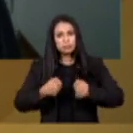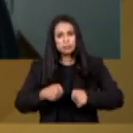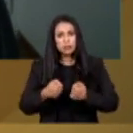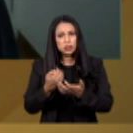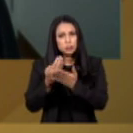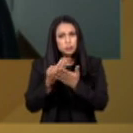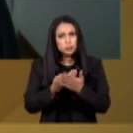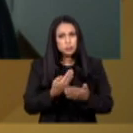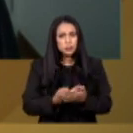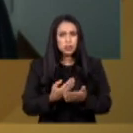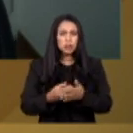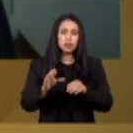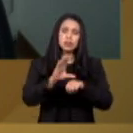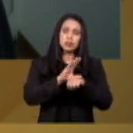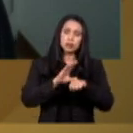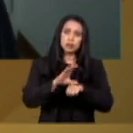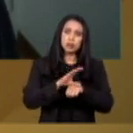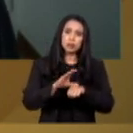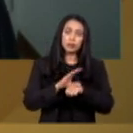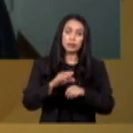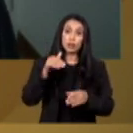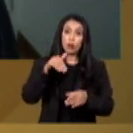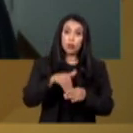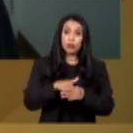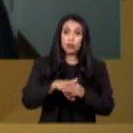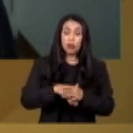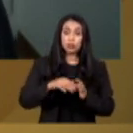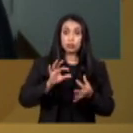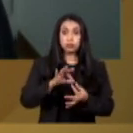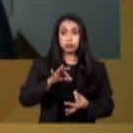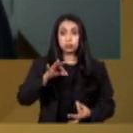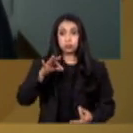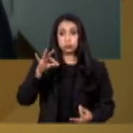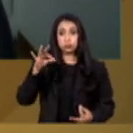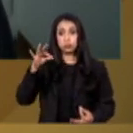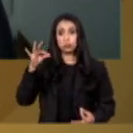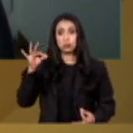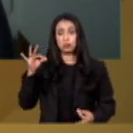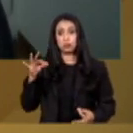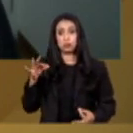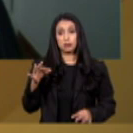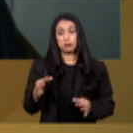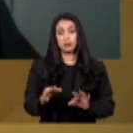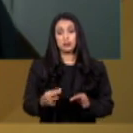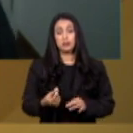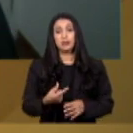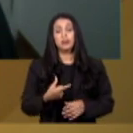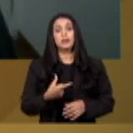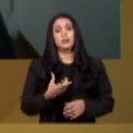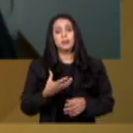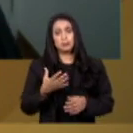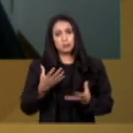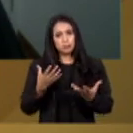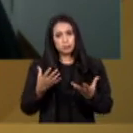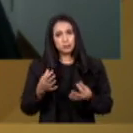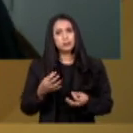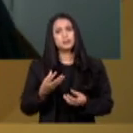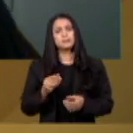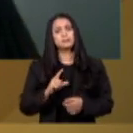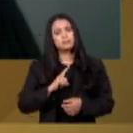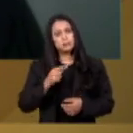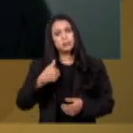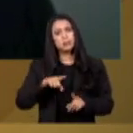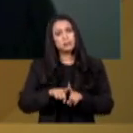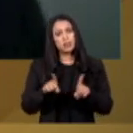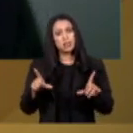saudade por isso o rock está alongado com pouco mais de duas dezenas de páginas mas tenho que